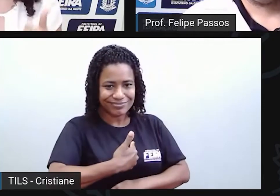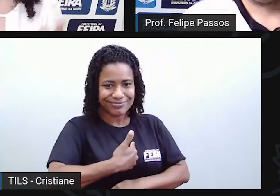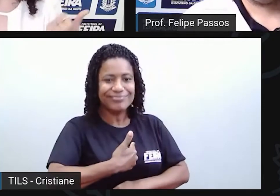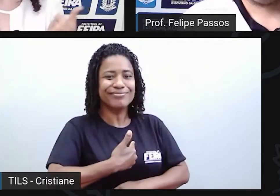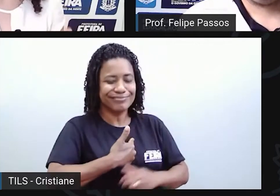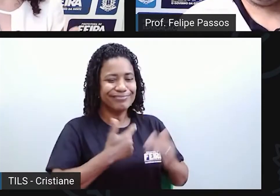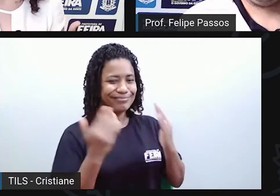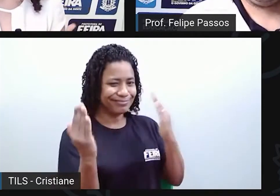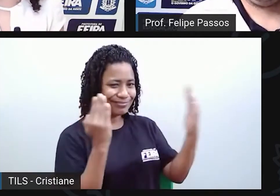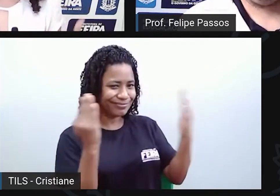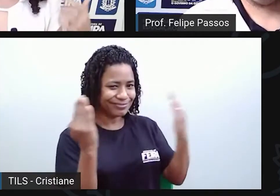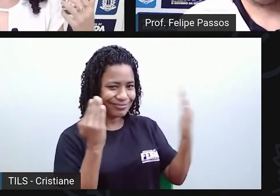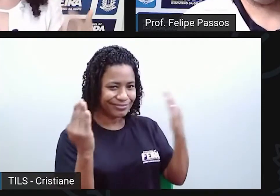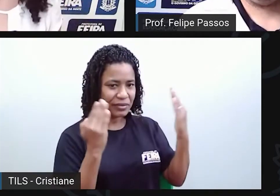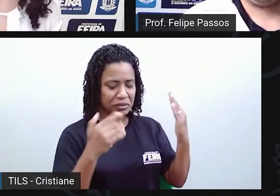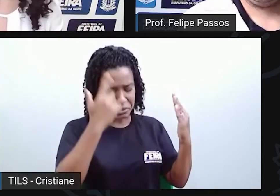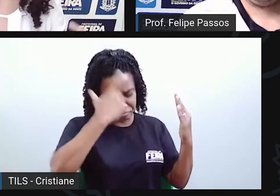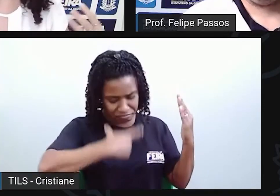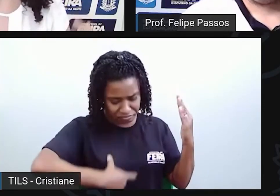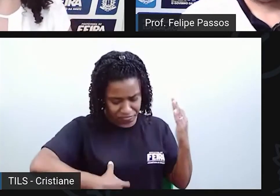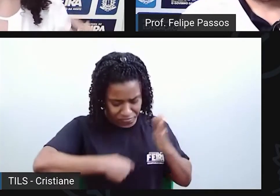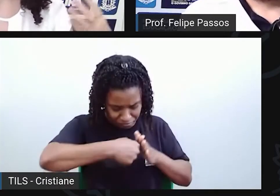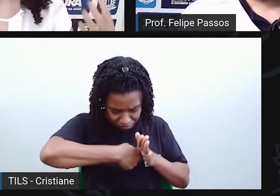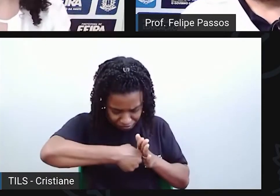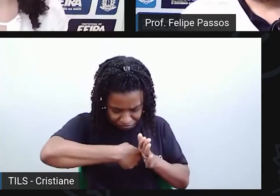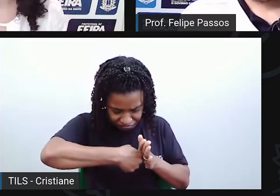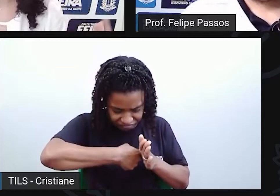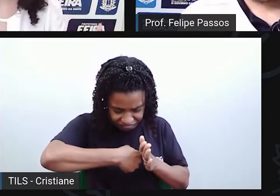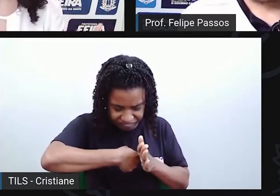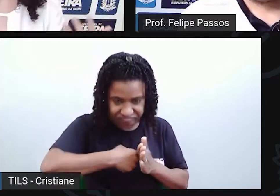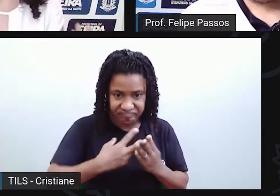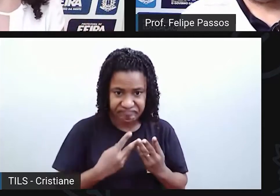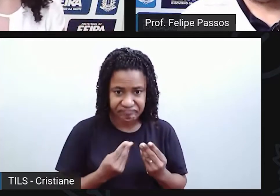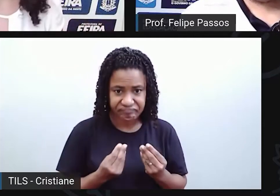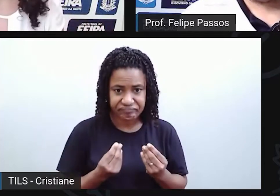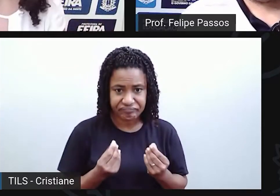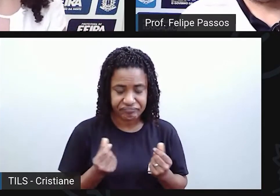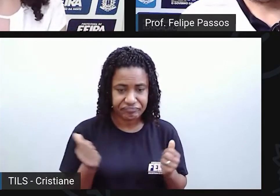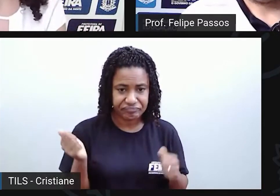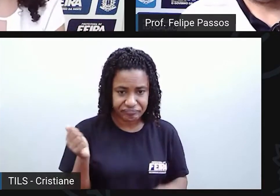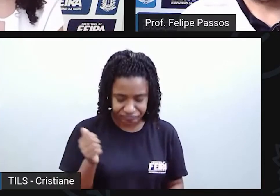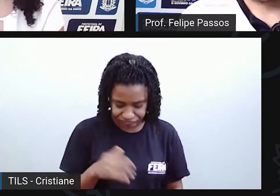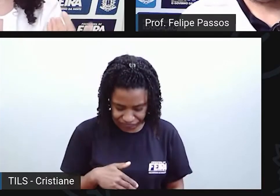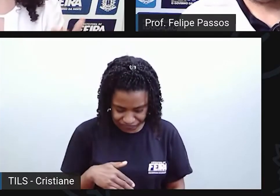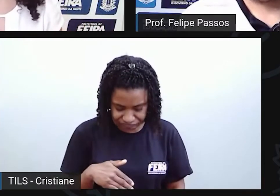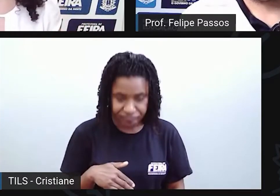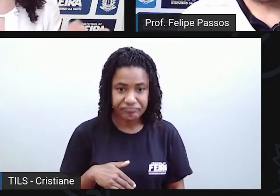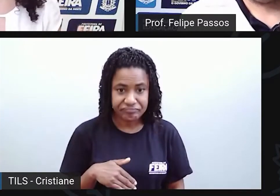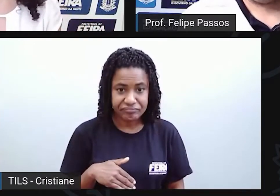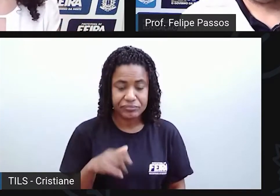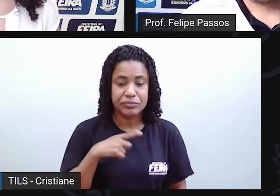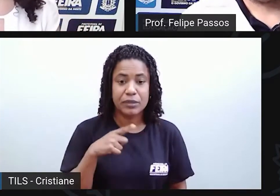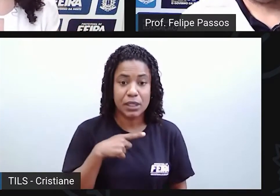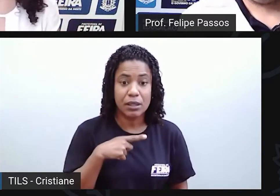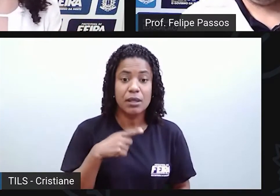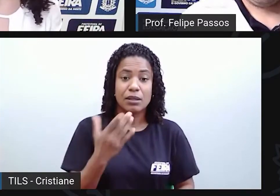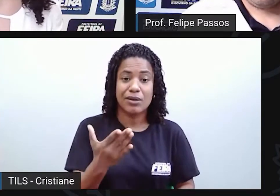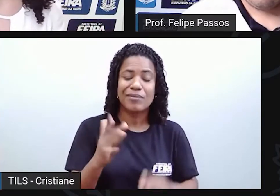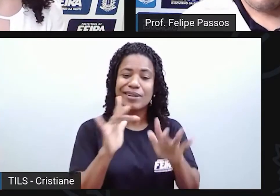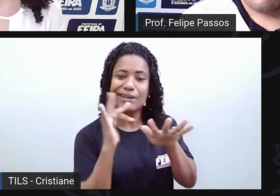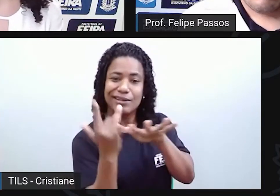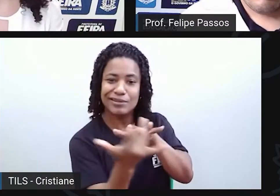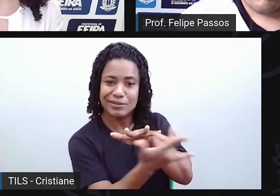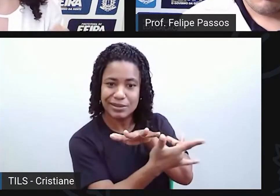na nossa aparência. A gente compara a nossa aparência, inevitavelmente, o tempo inteiro. E nas redes sociais, isso